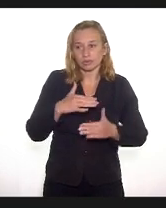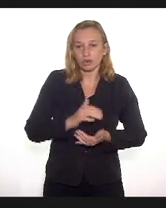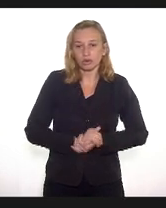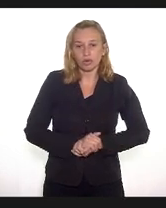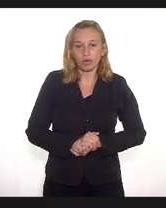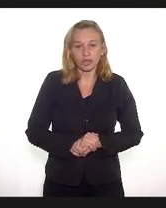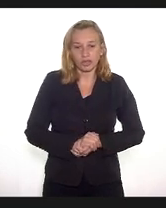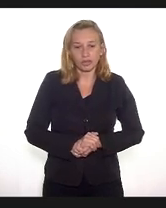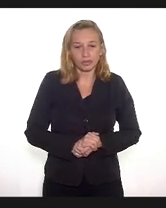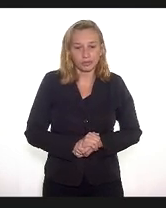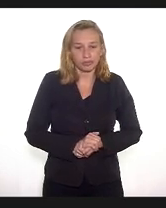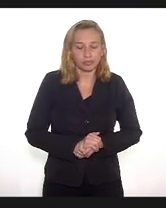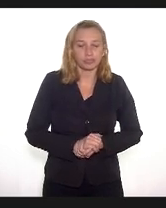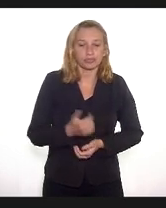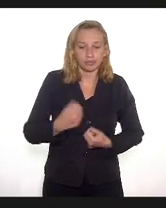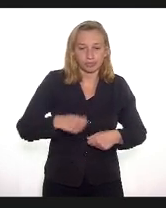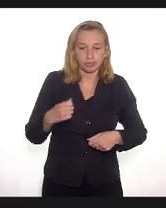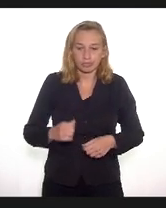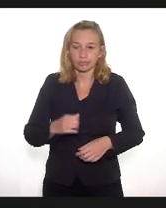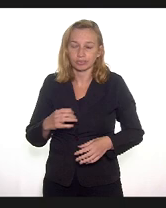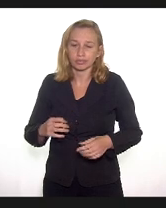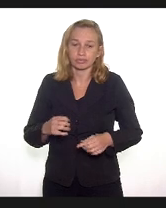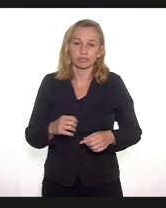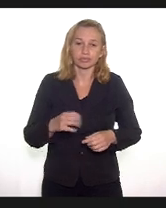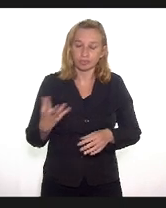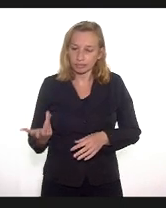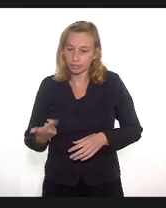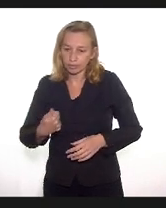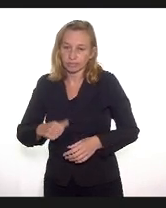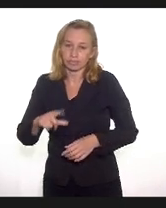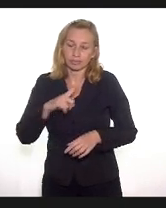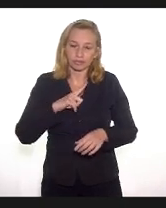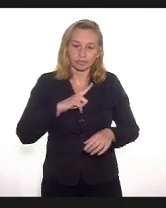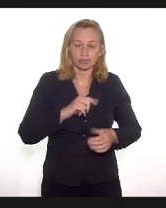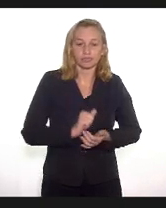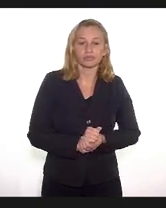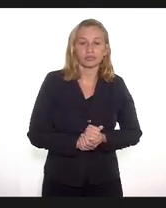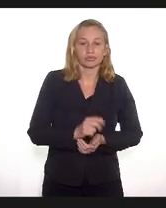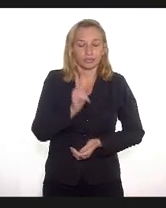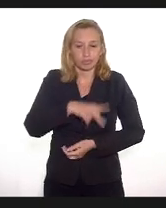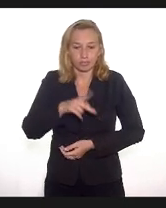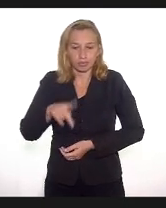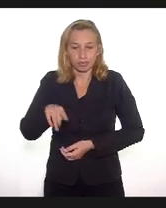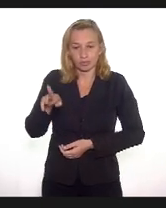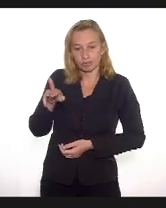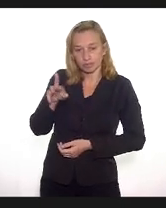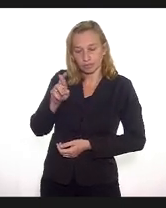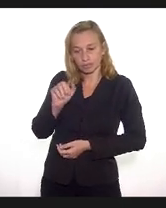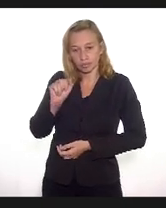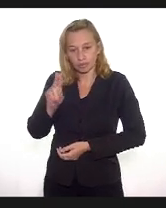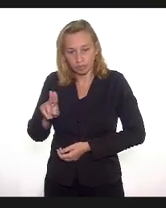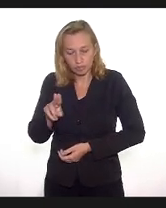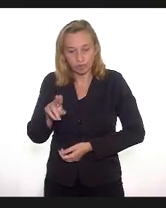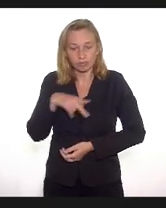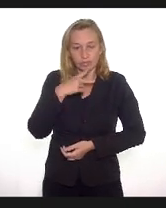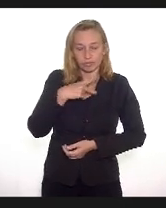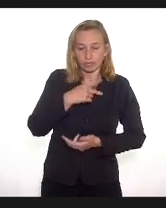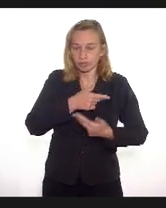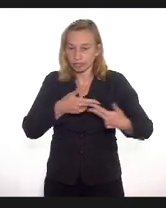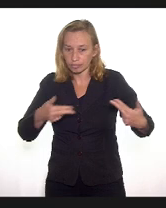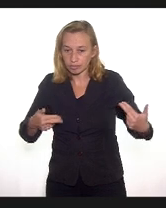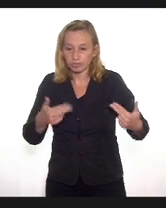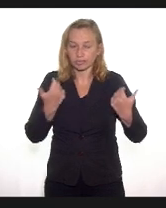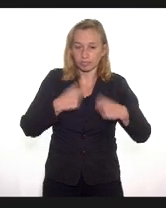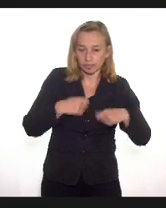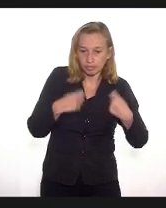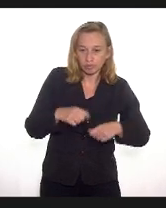o tempo todo aprimorar as ferramentas democráticas. O professor Raul, que me antecedeu, falou em vários elementos que precisam